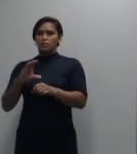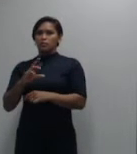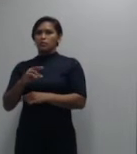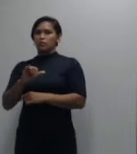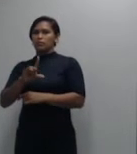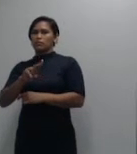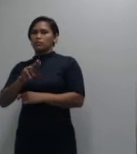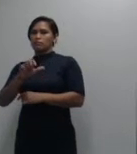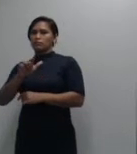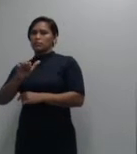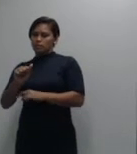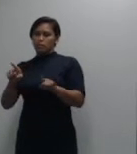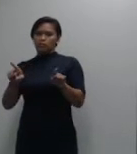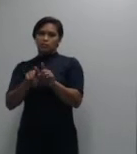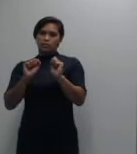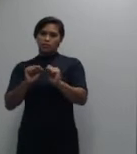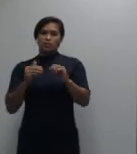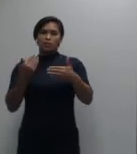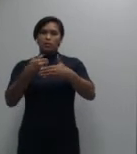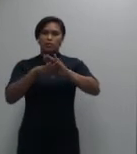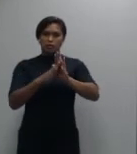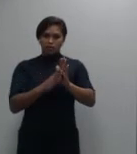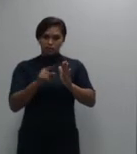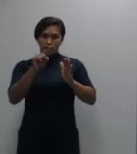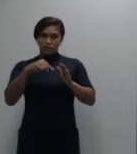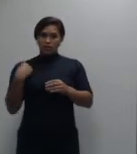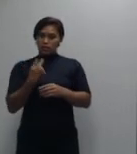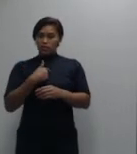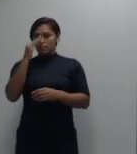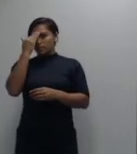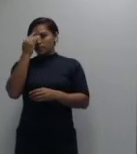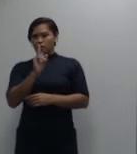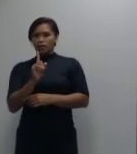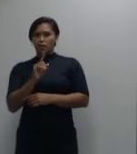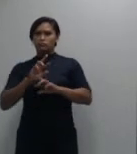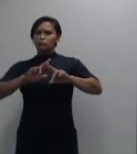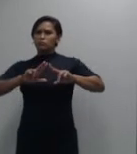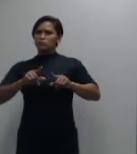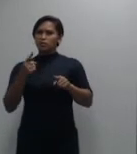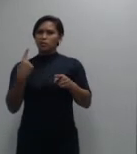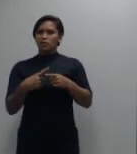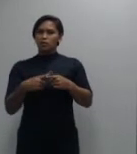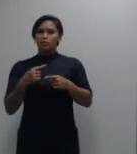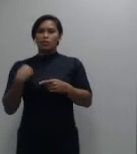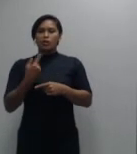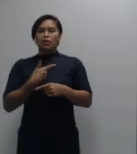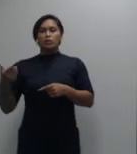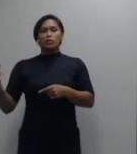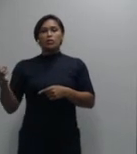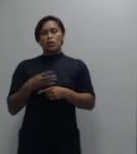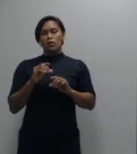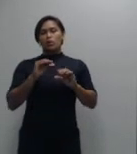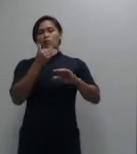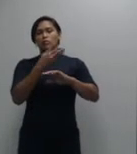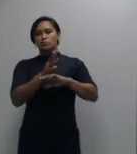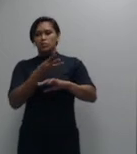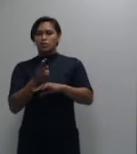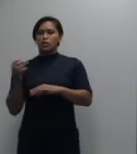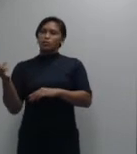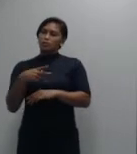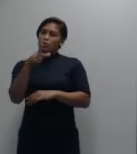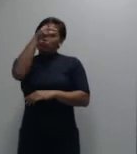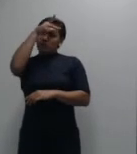também diria ser privado e aí nós entendemos que não porque era uma nova mensagem do novo prefeito